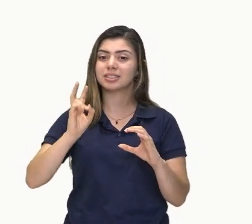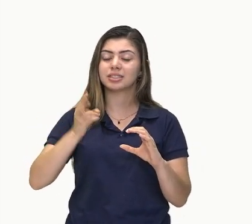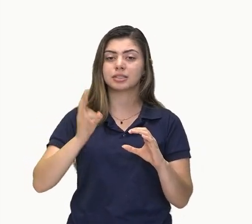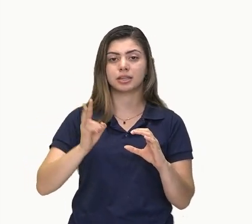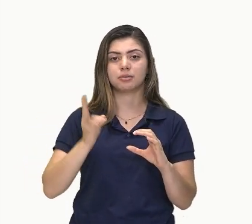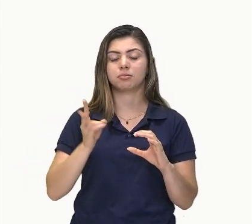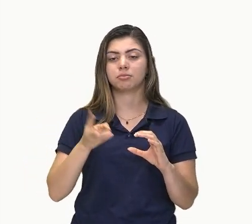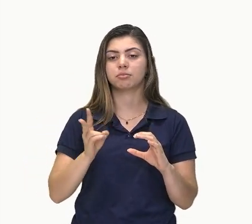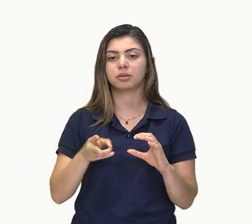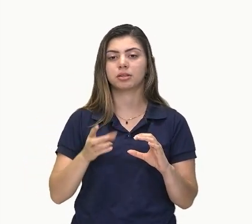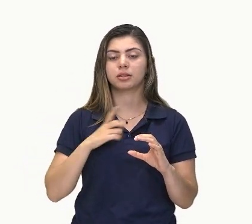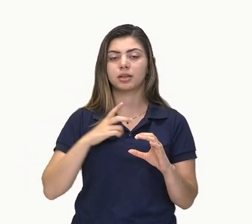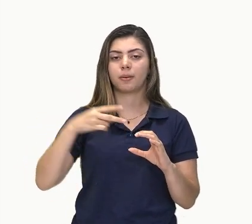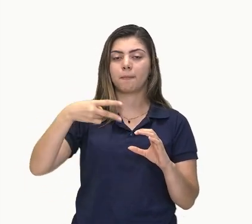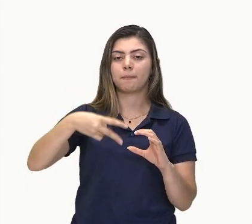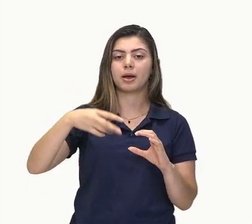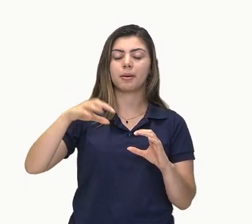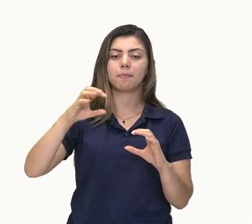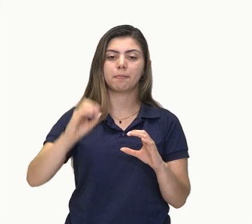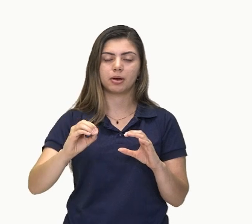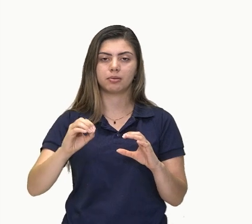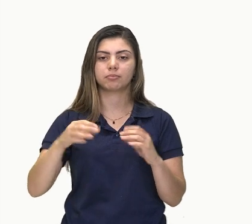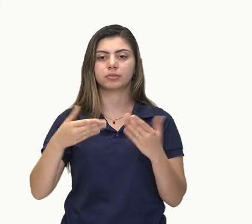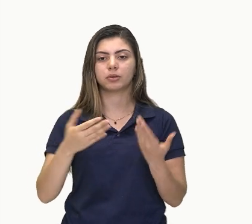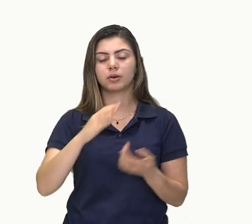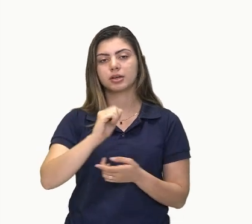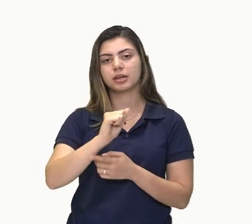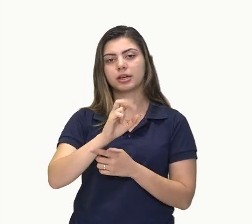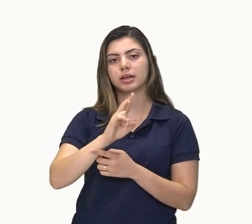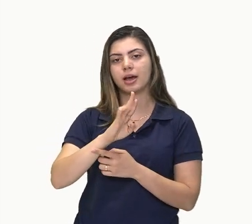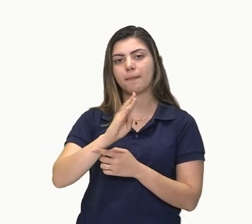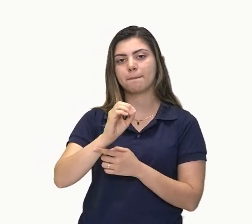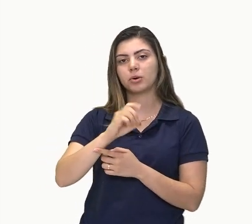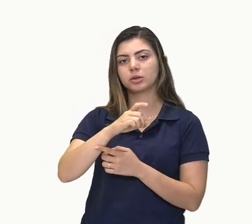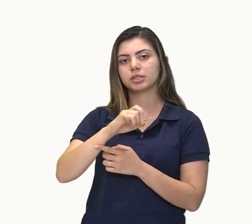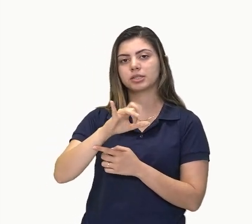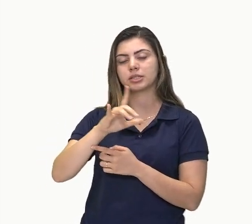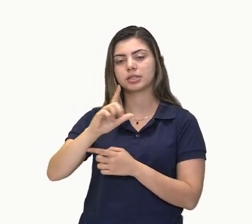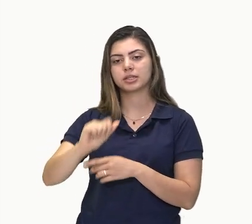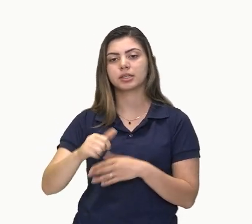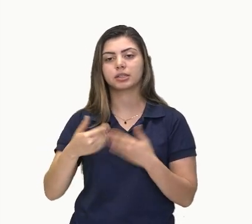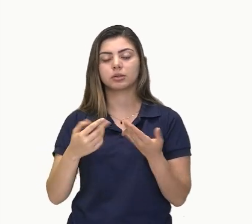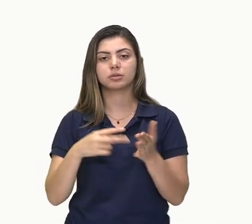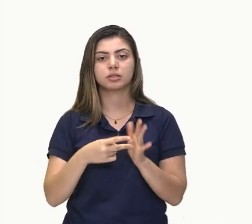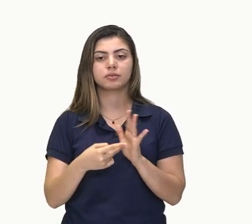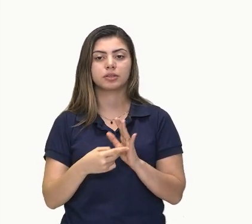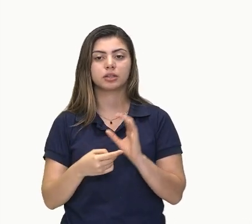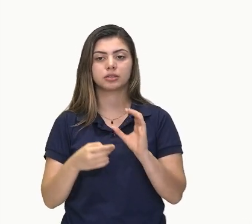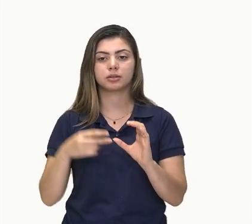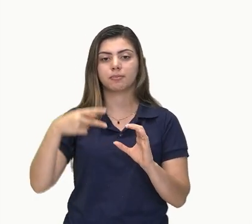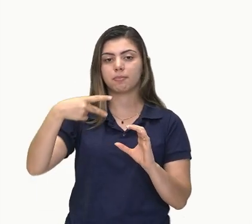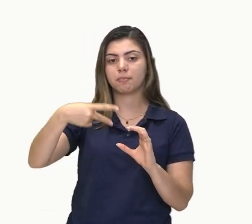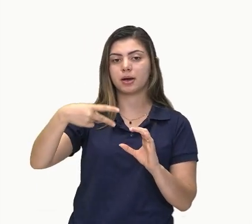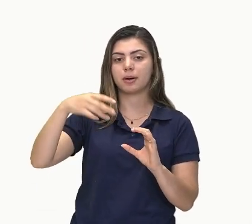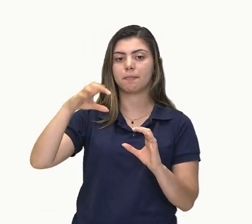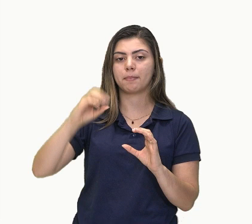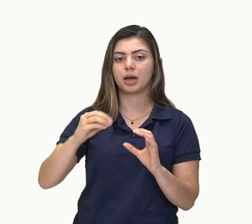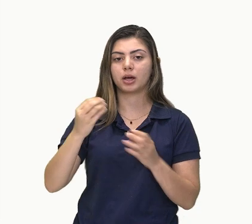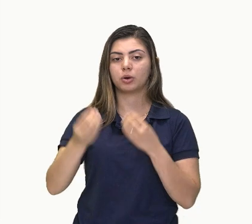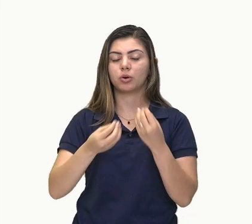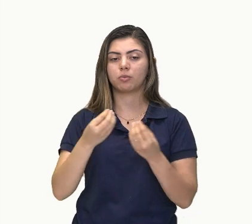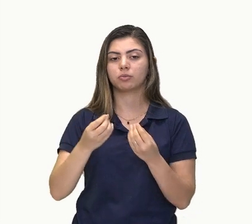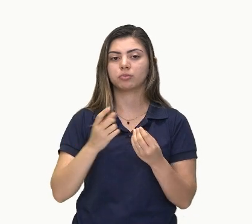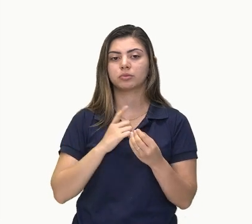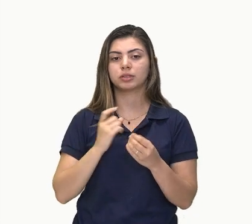de carboxila. Então, o que vai acontecer aqui é que essa dupla vai subir e esse